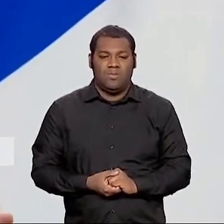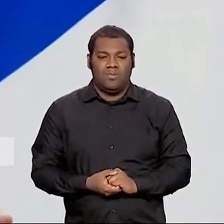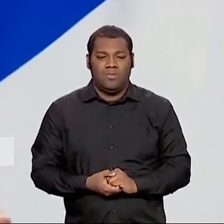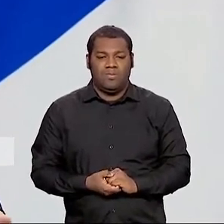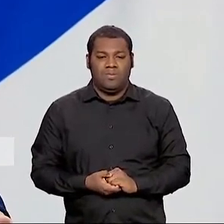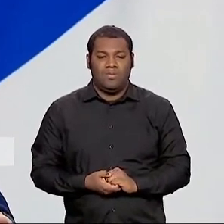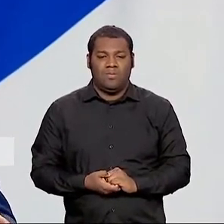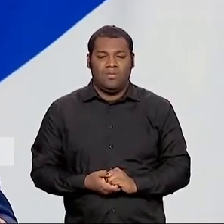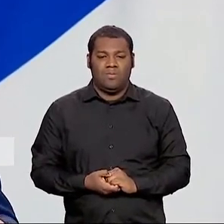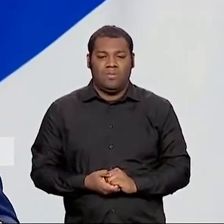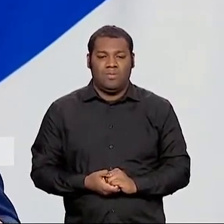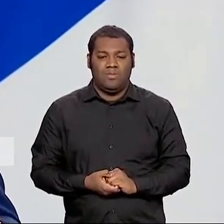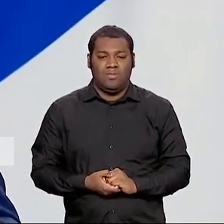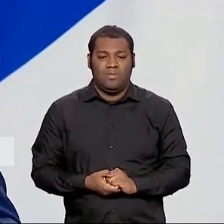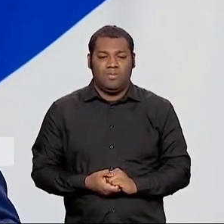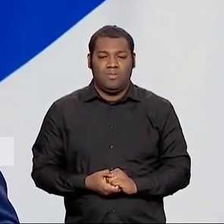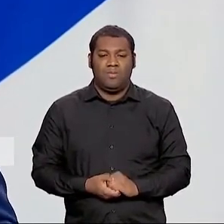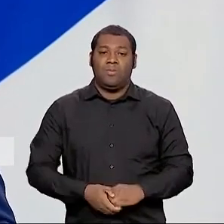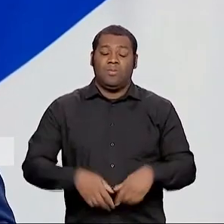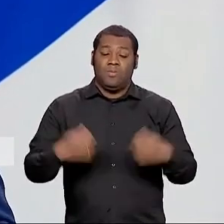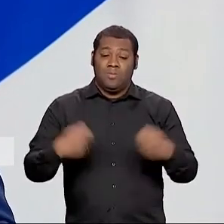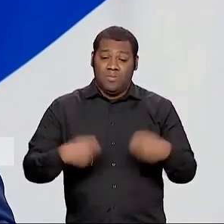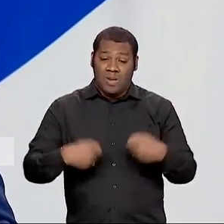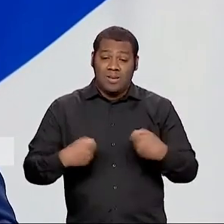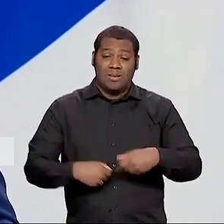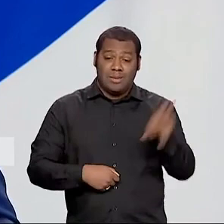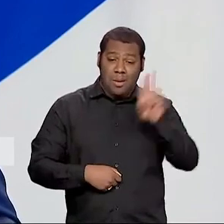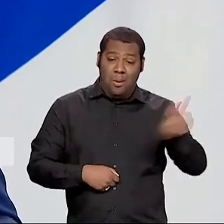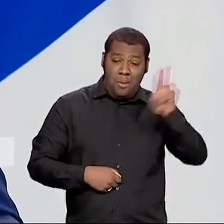aqui. Tem que ter um microfone para você coordenar, cara. Bom dia.